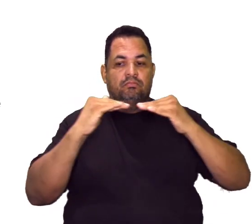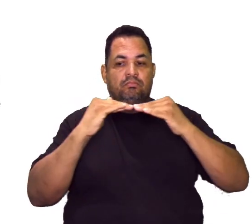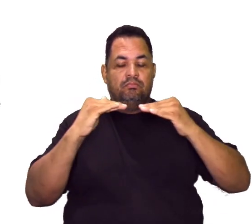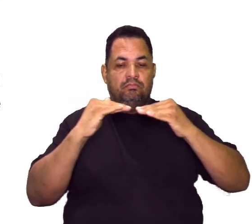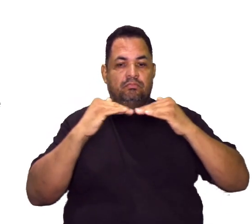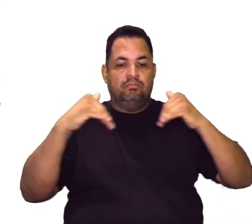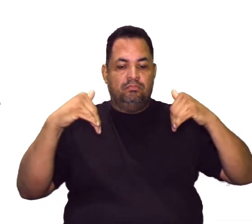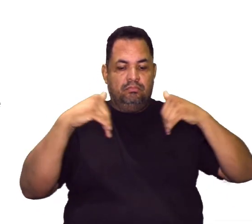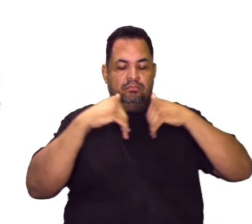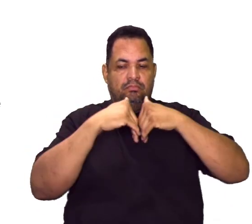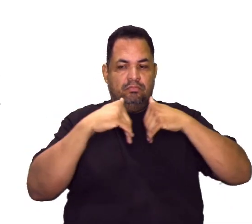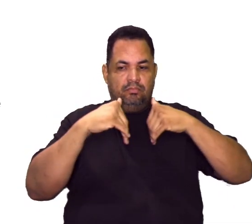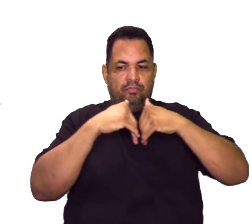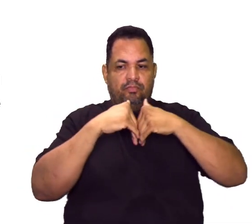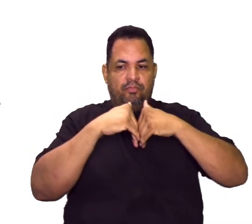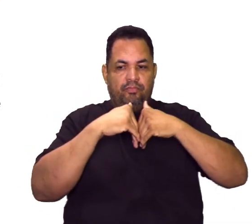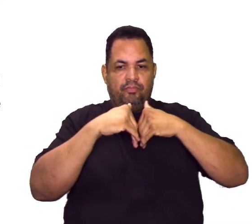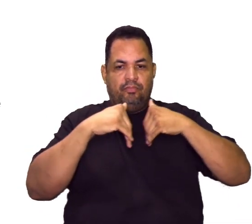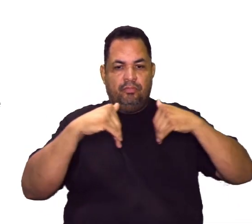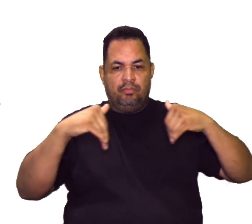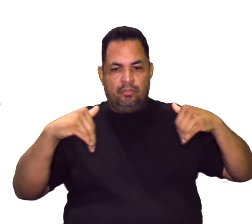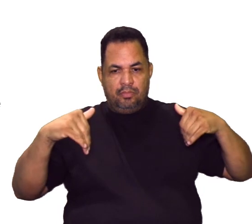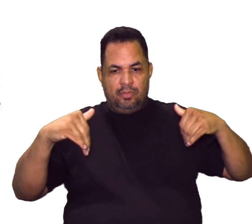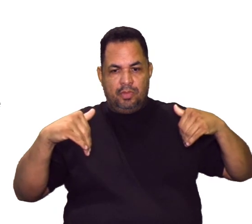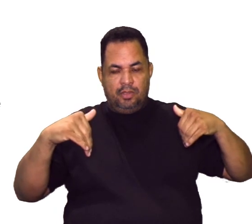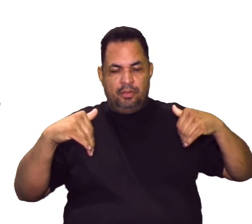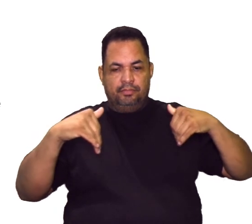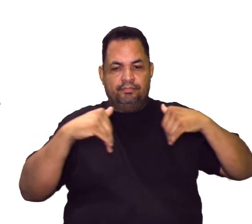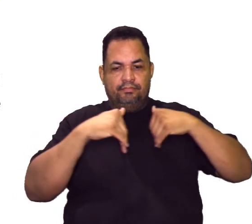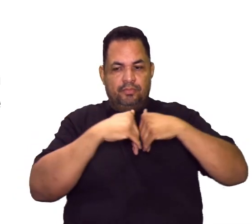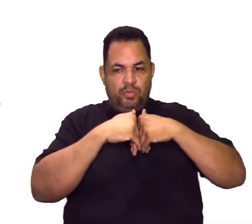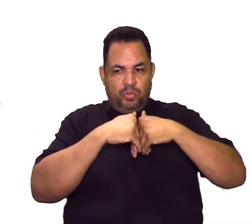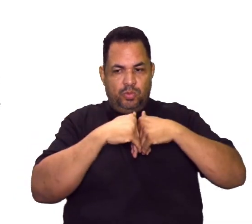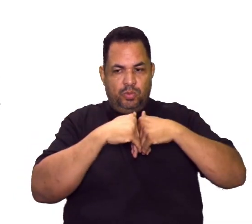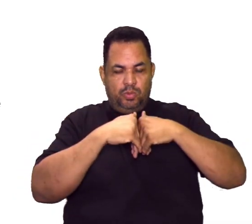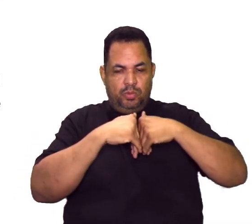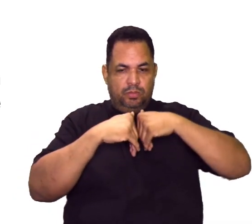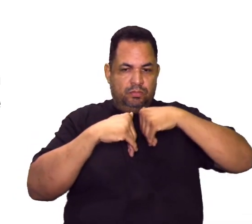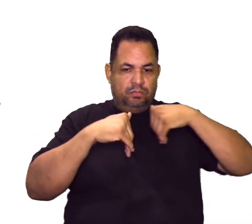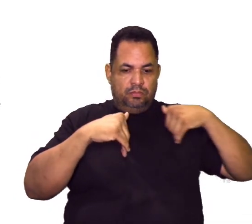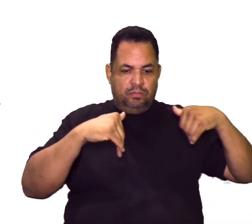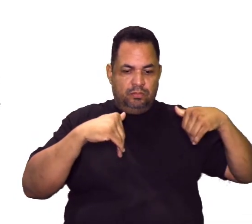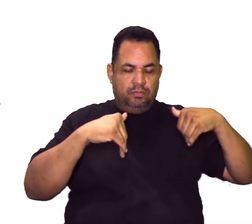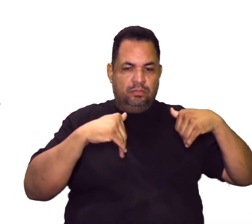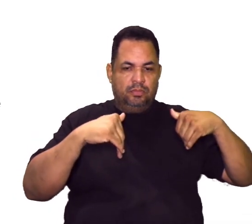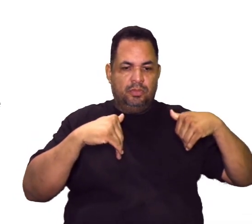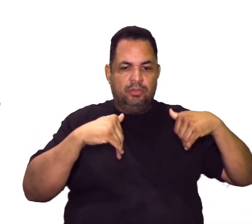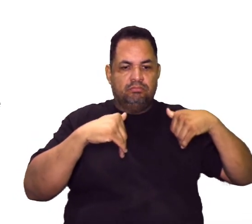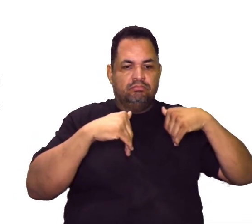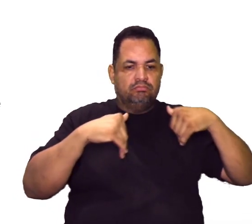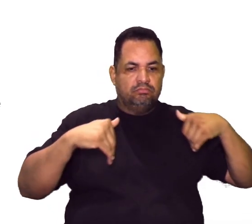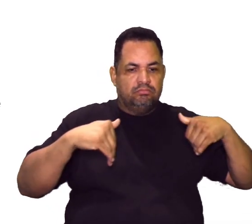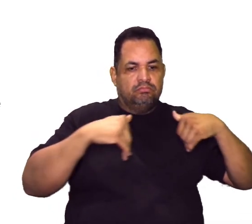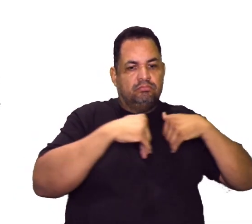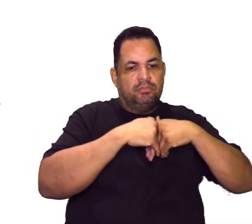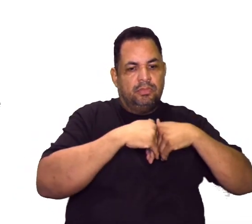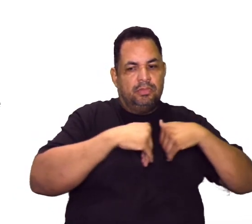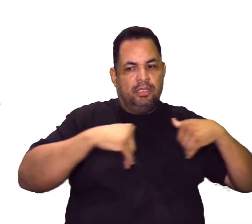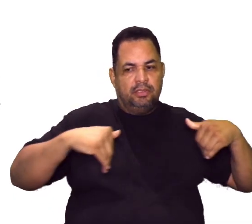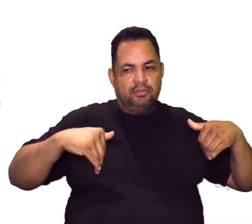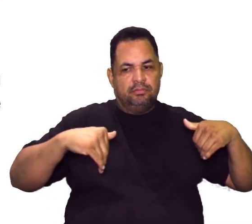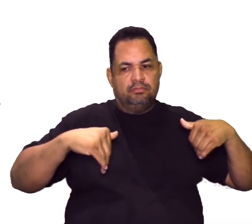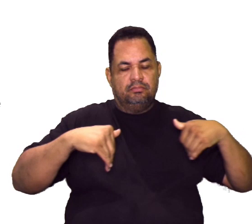mesma força que um faz para atrair o elétron do outro é a força que o outro faz